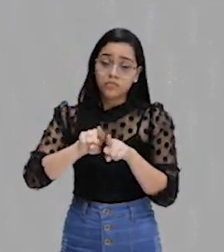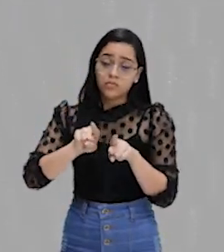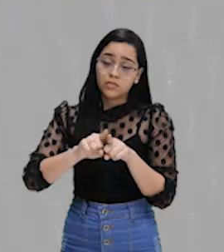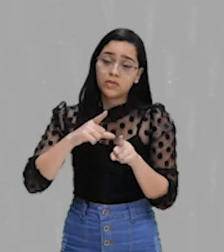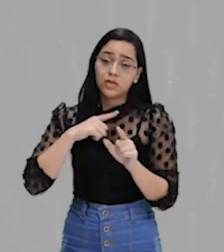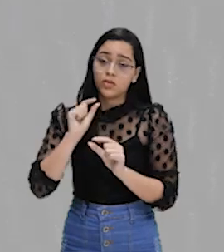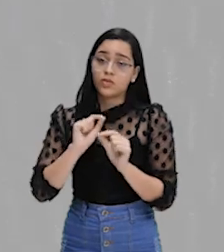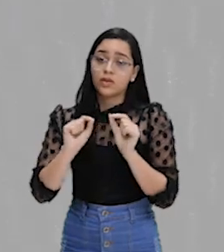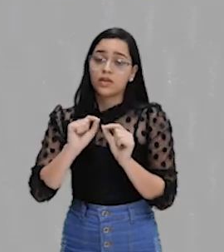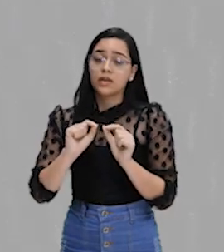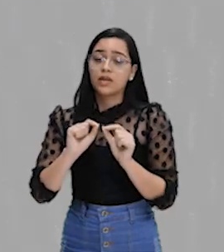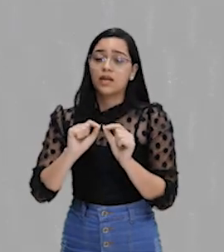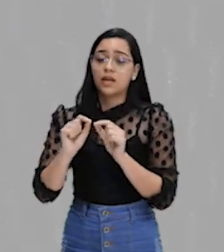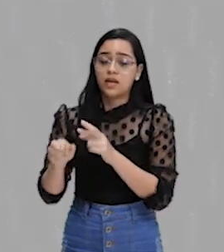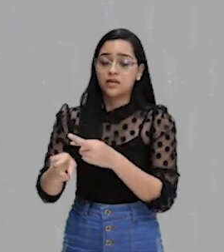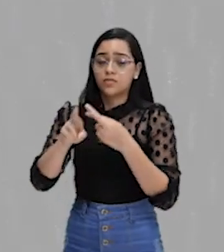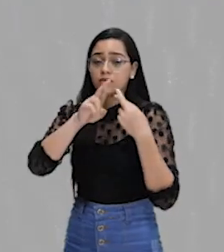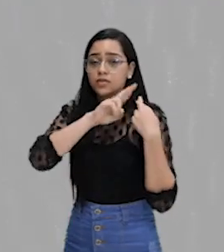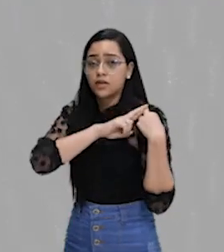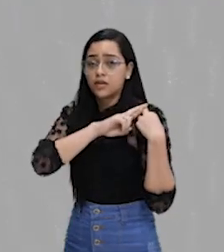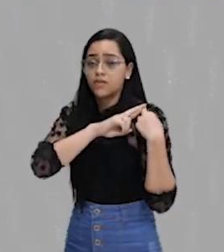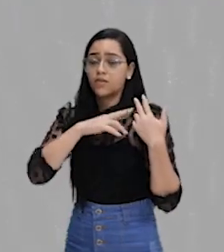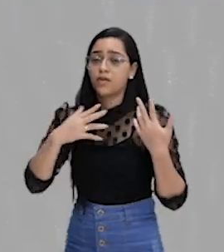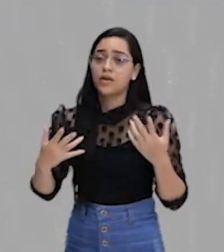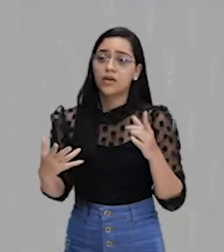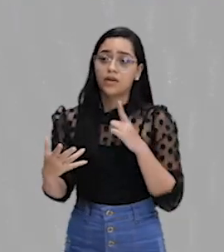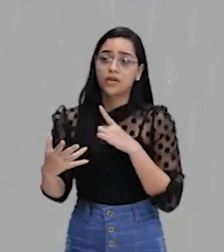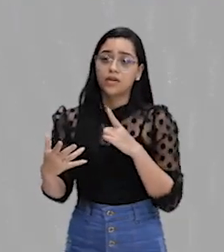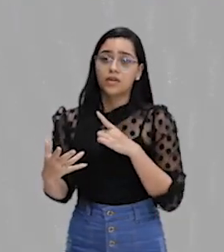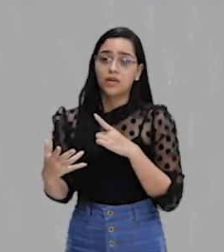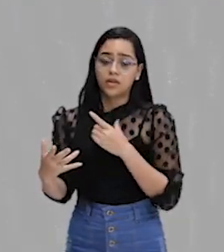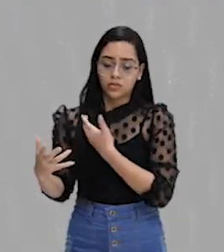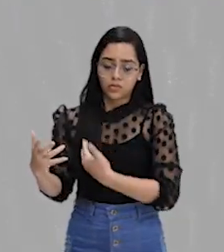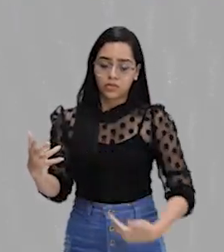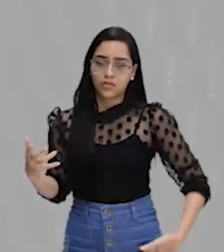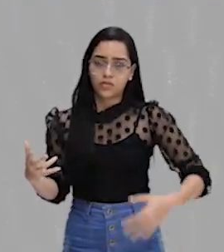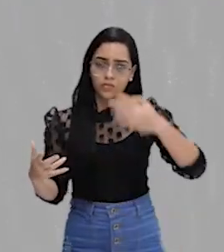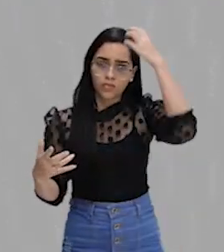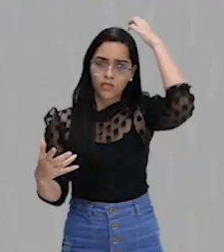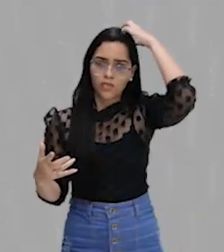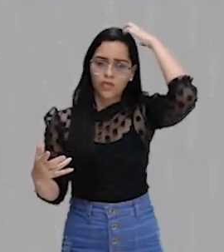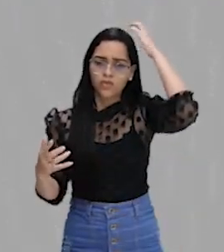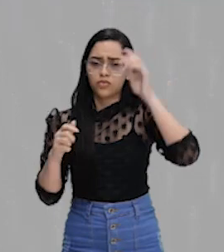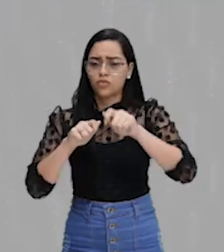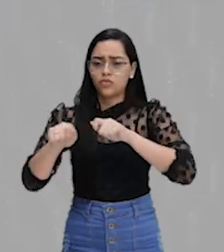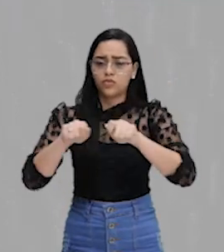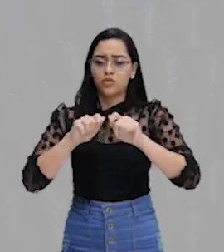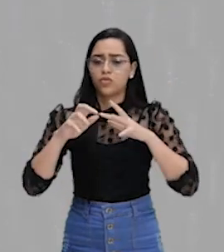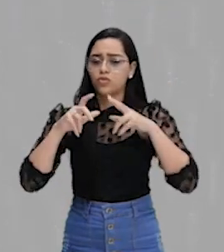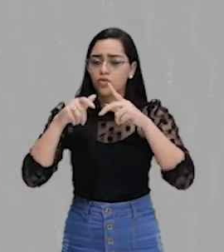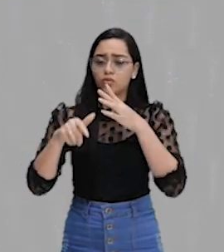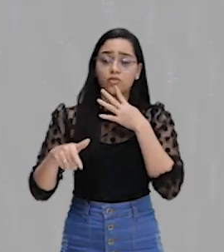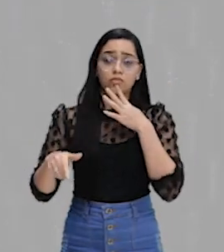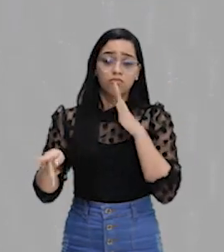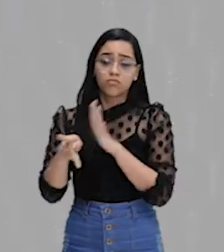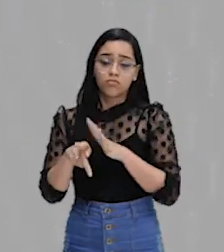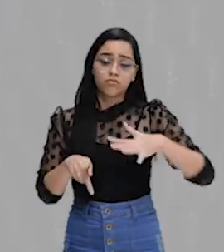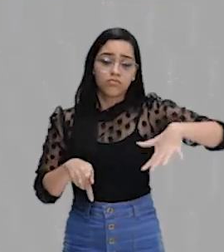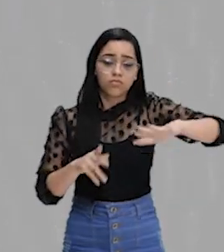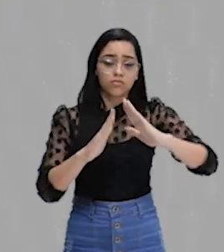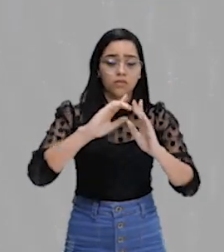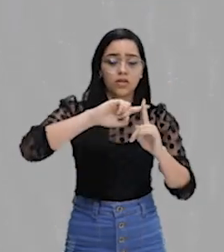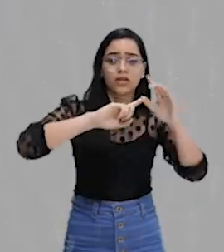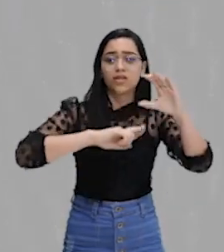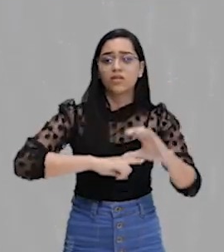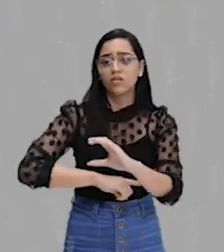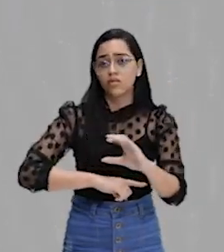vai ser responsável pela quebra do monopólio, do controle, do conhecimento que estava nas mãos da Igreja